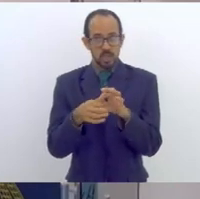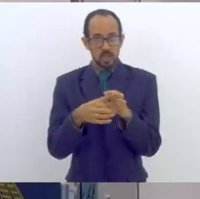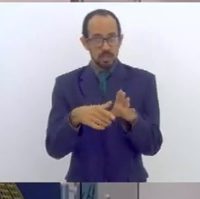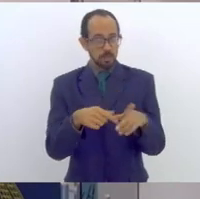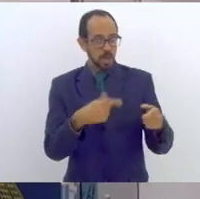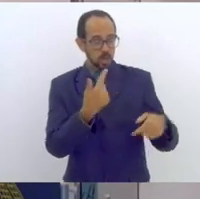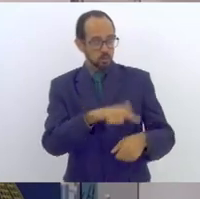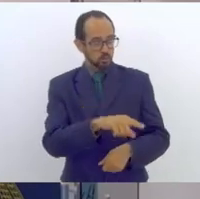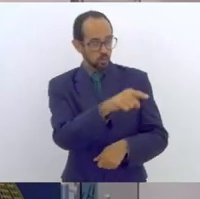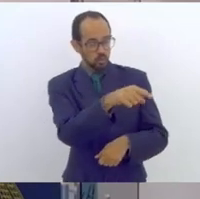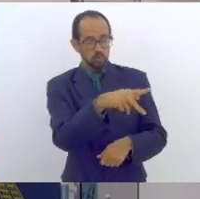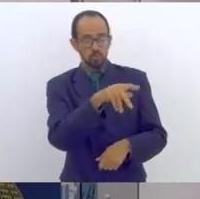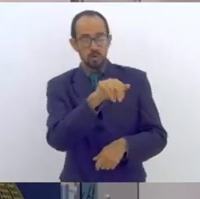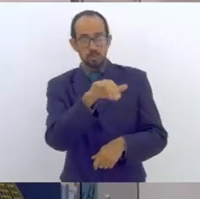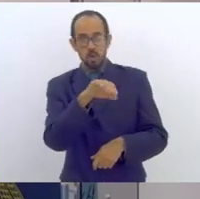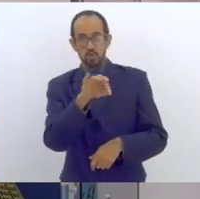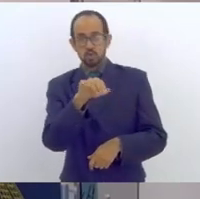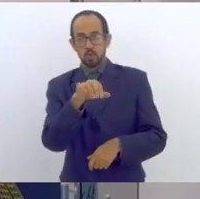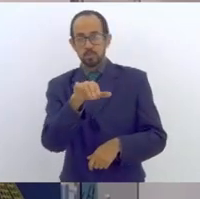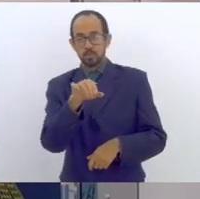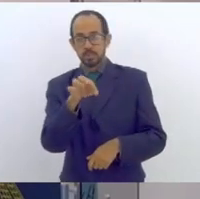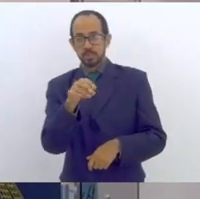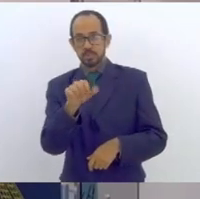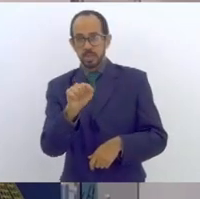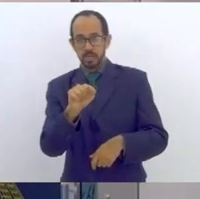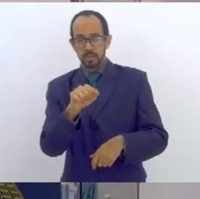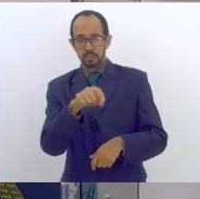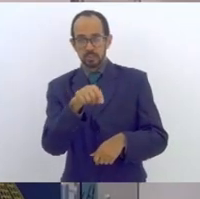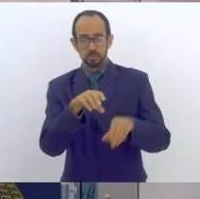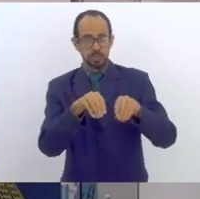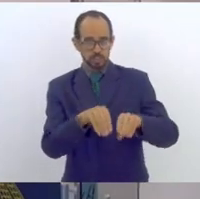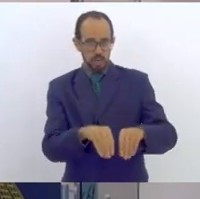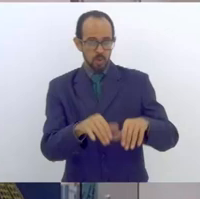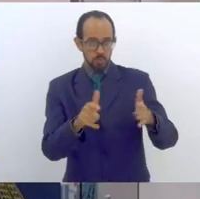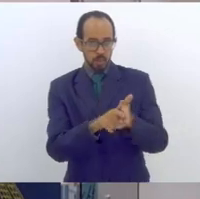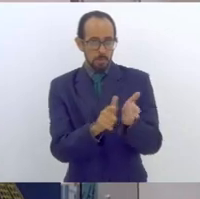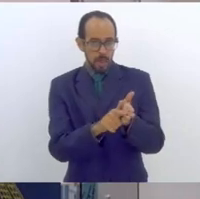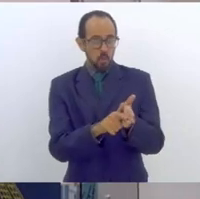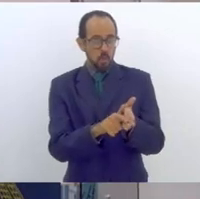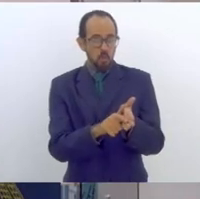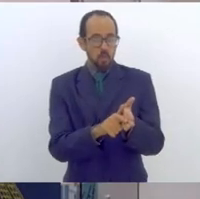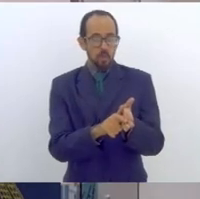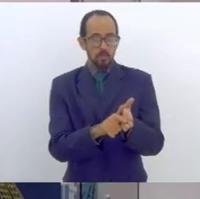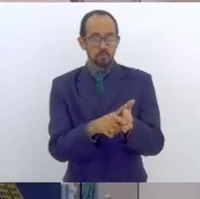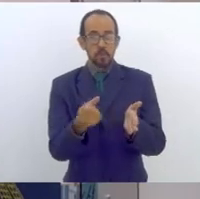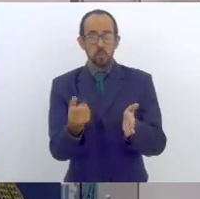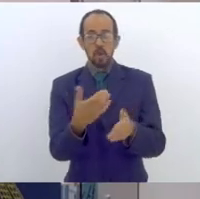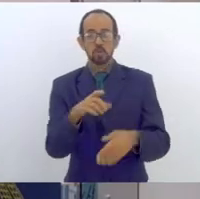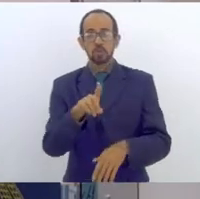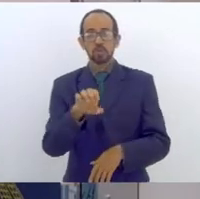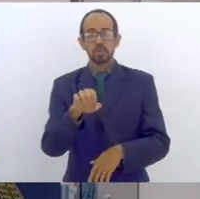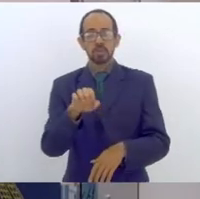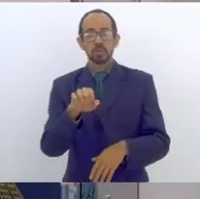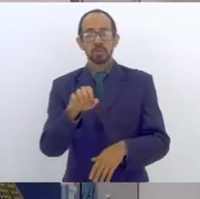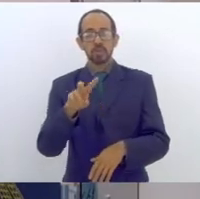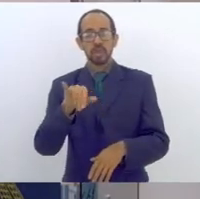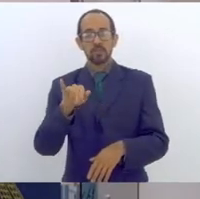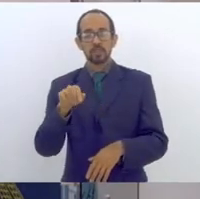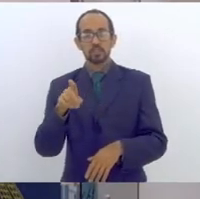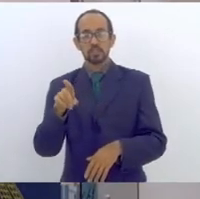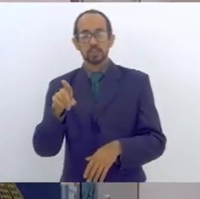papiloscopistas dessa dessa emissão de papel entendeu então quando o David veio aqui e citou